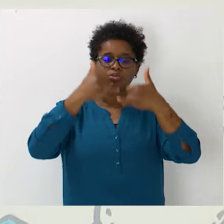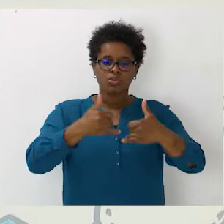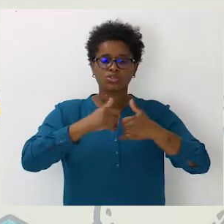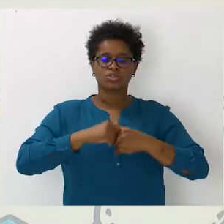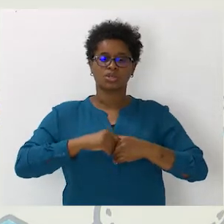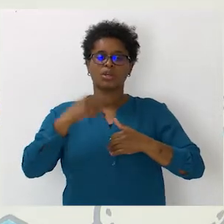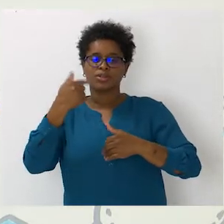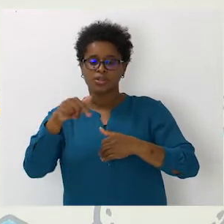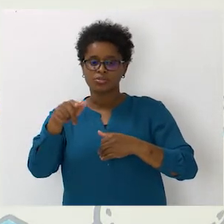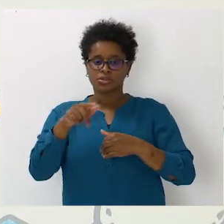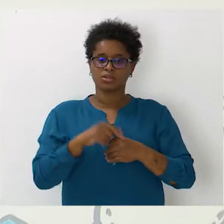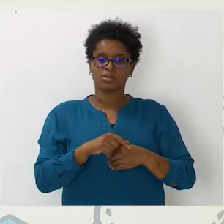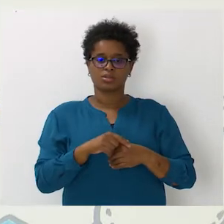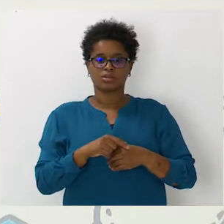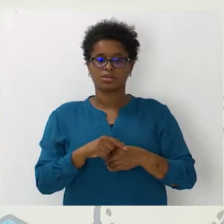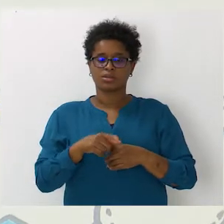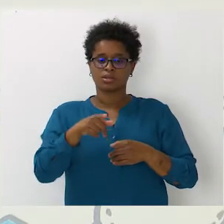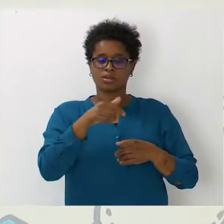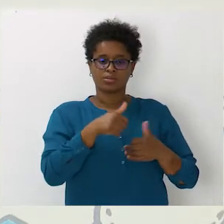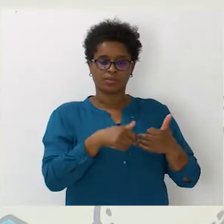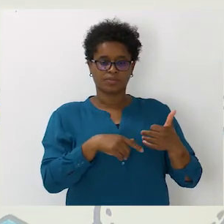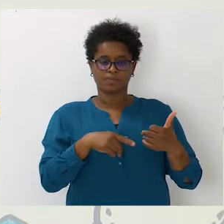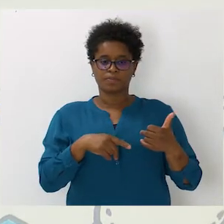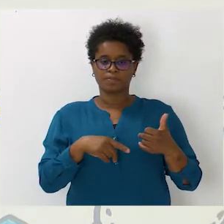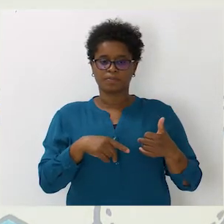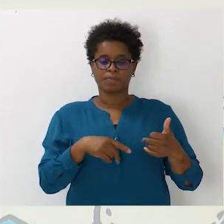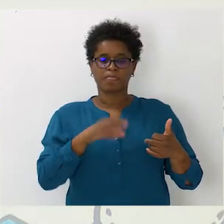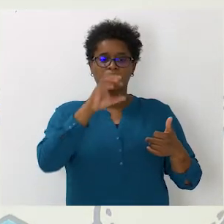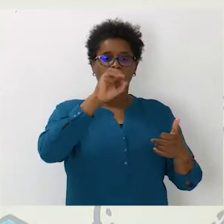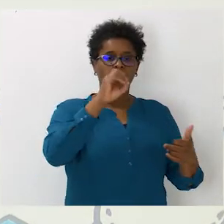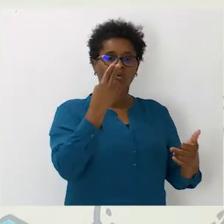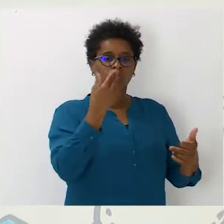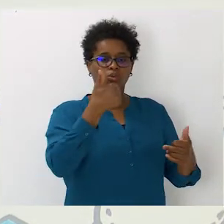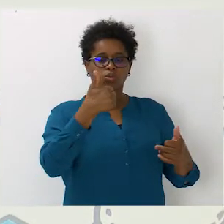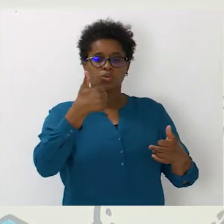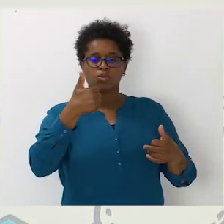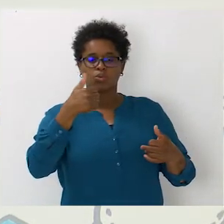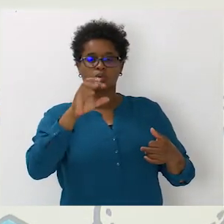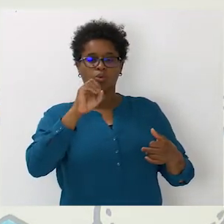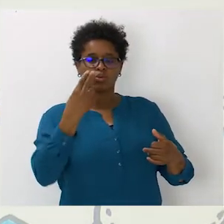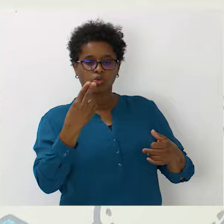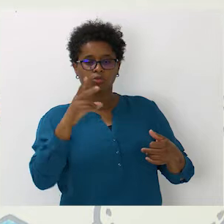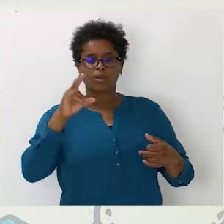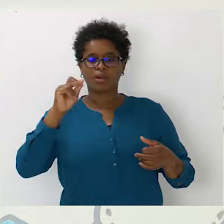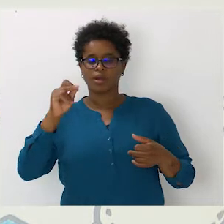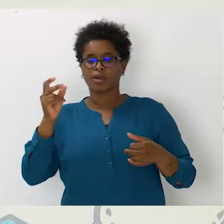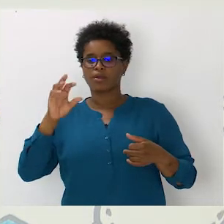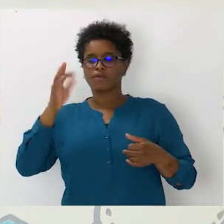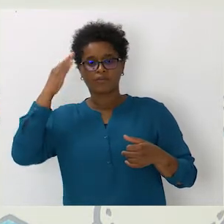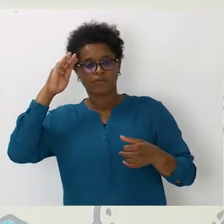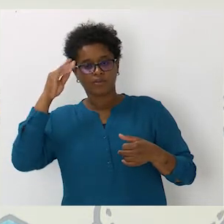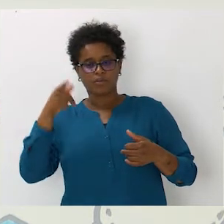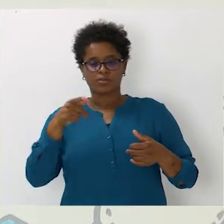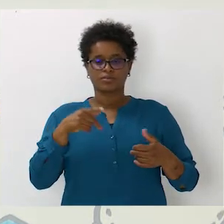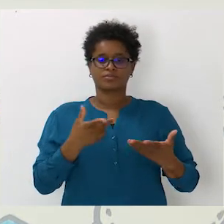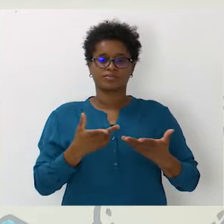Depois temos o esquema B, que de outubro a fevereiro, período de sementeiras.